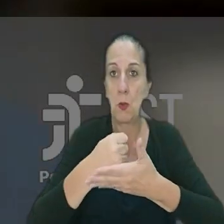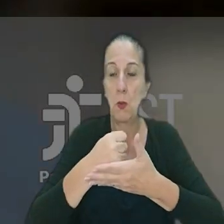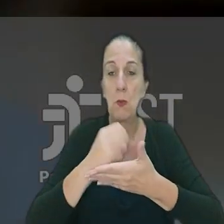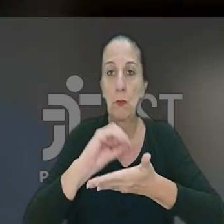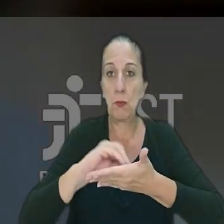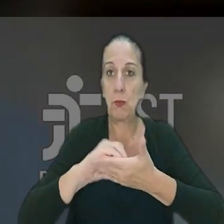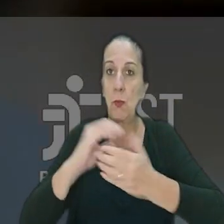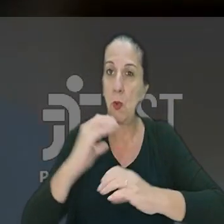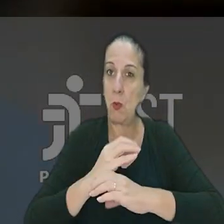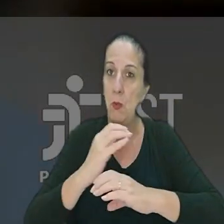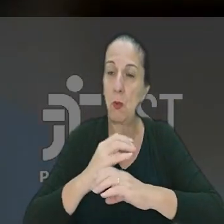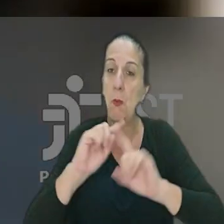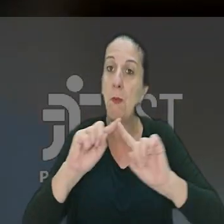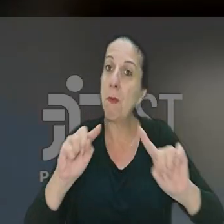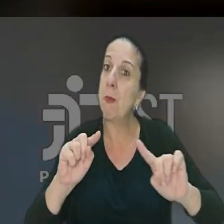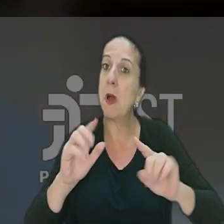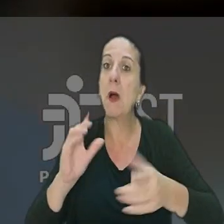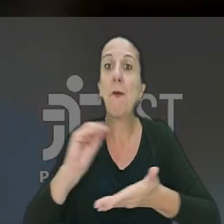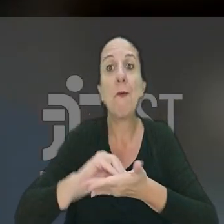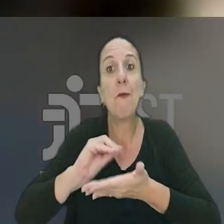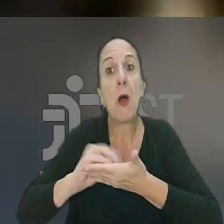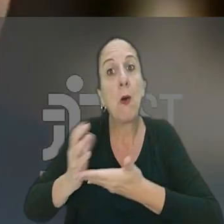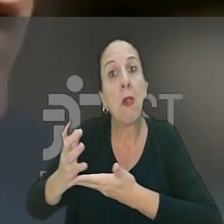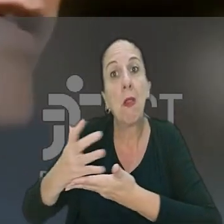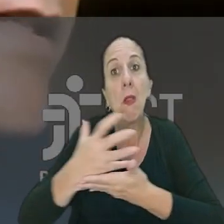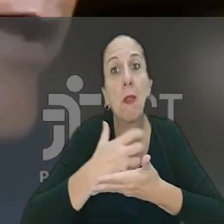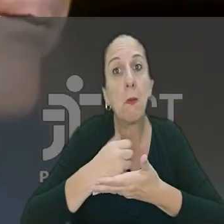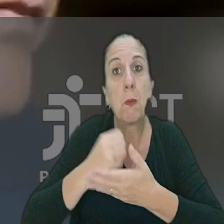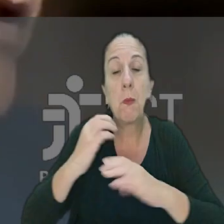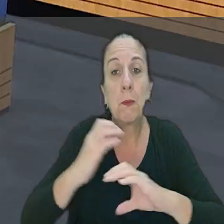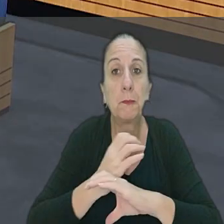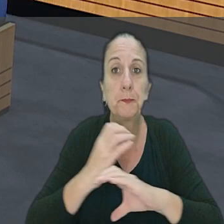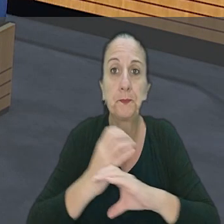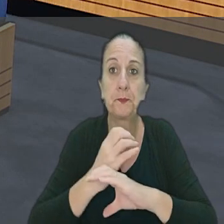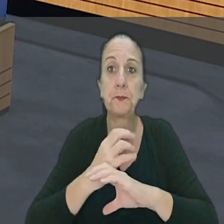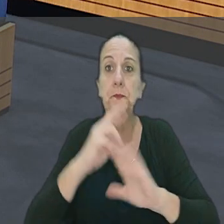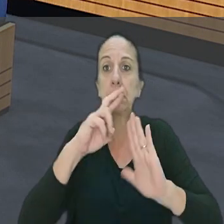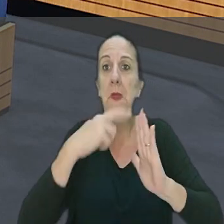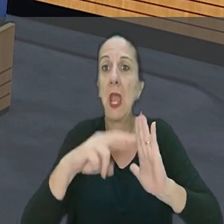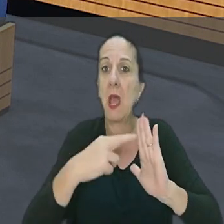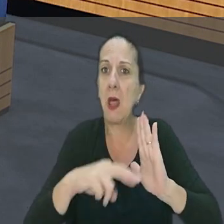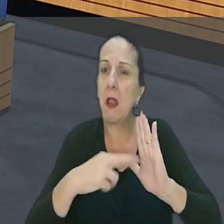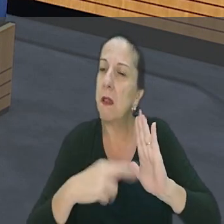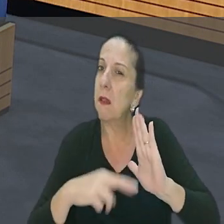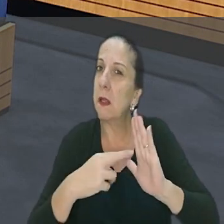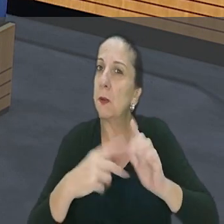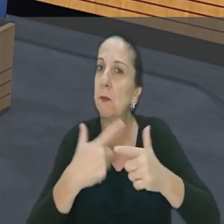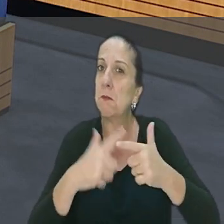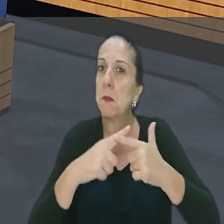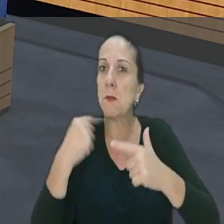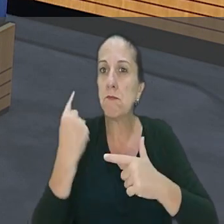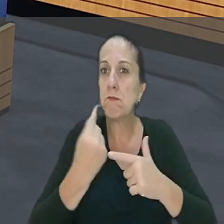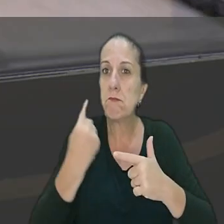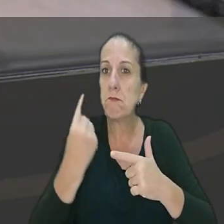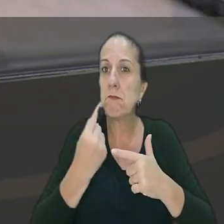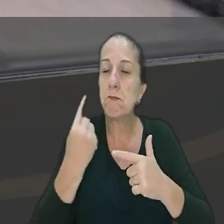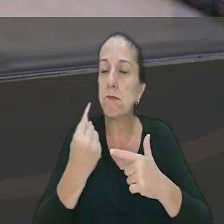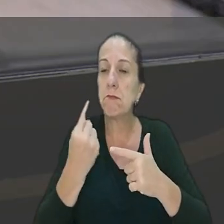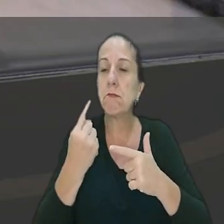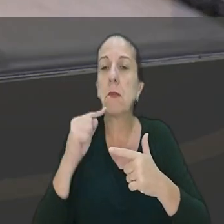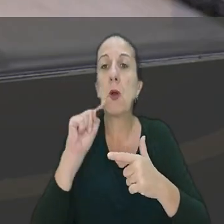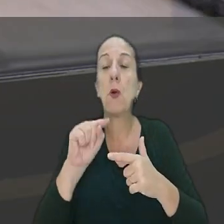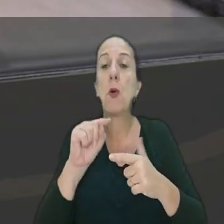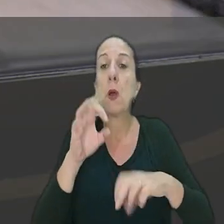de recolhimento insuficiente, mas de falta de recolhimento. Para o relator na seção 1 de dissídios individuais, ministro